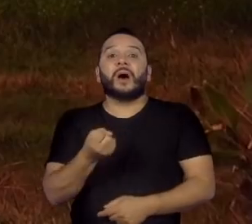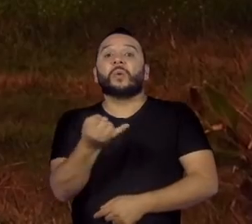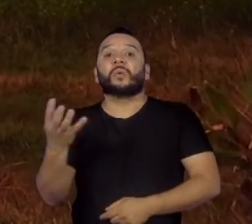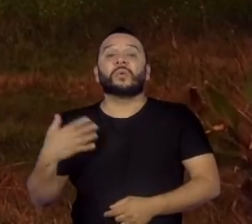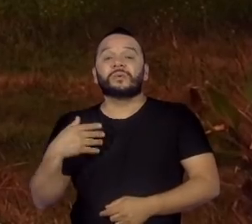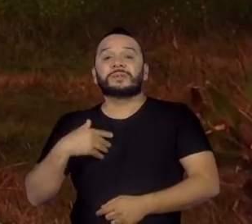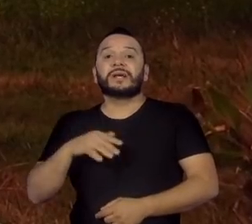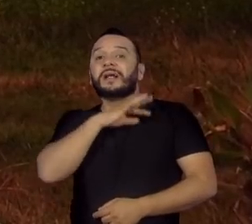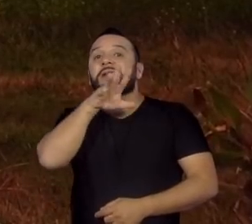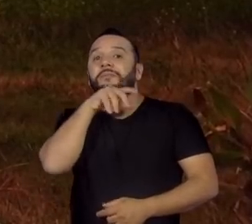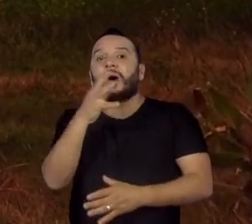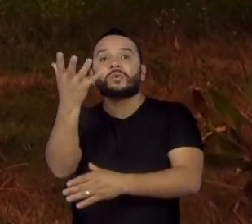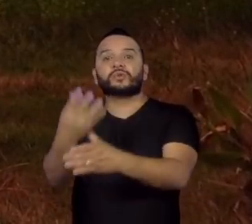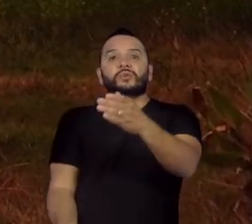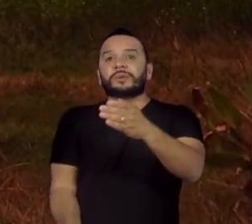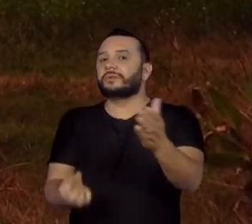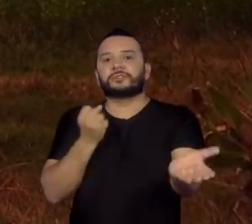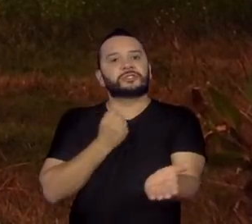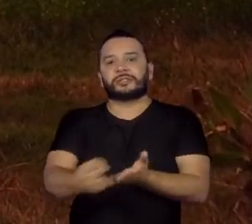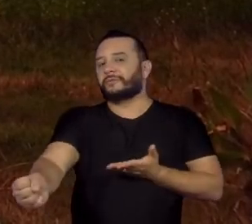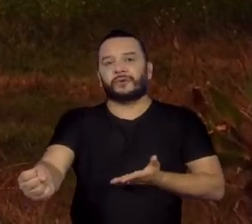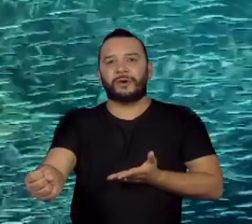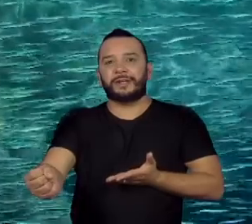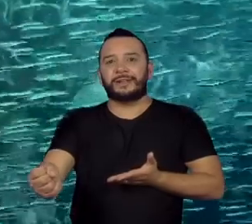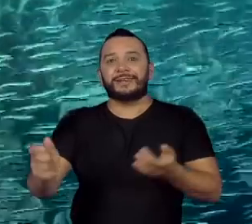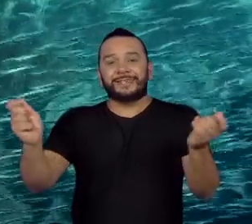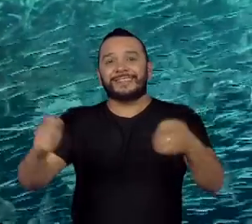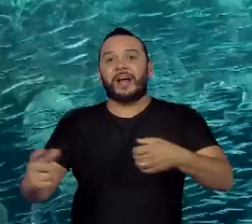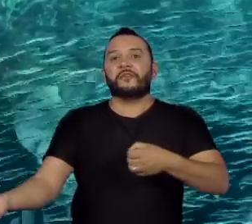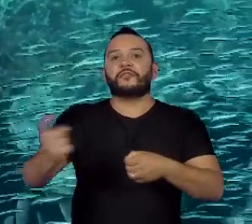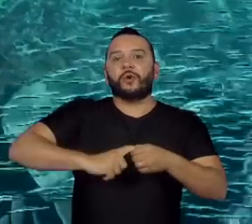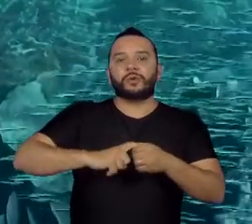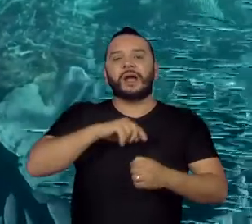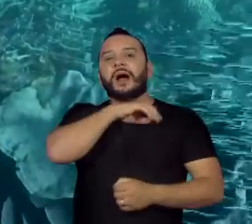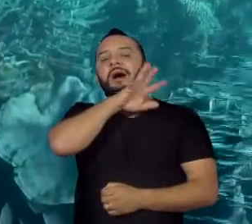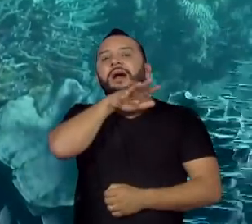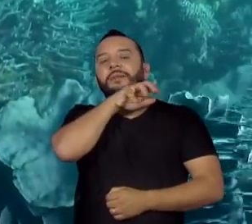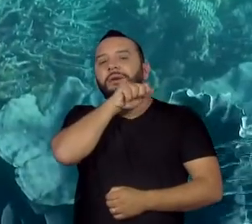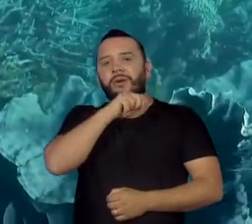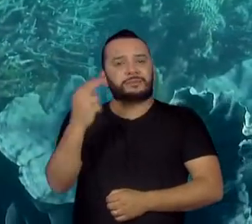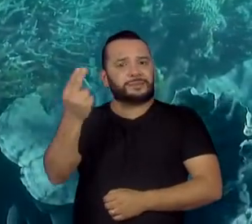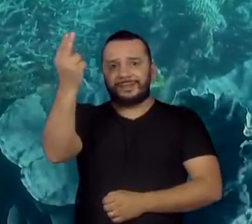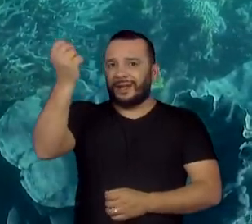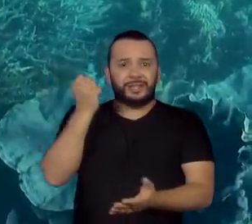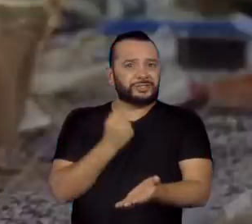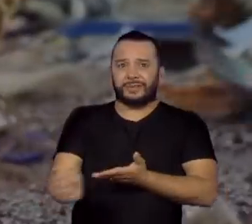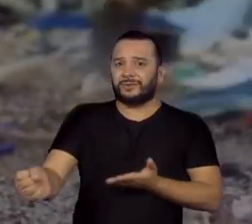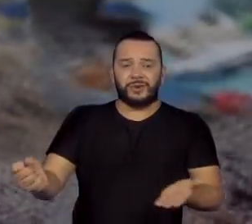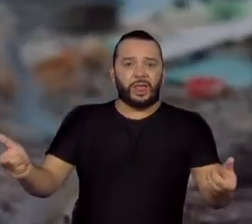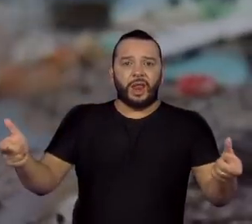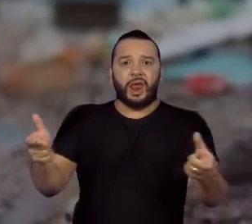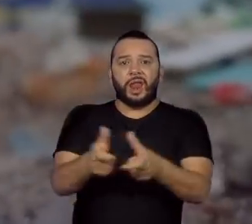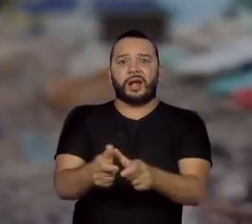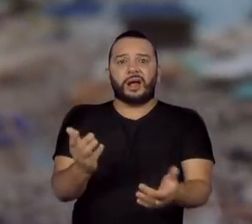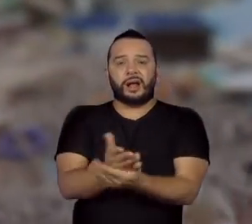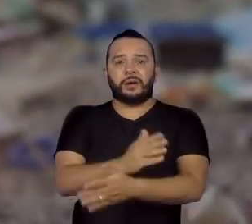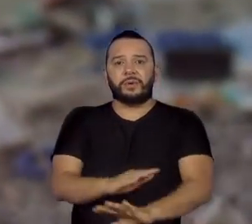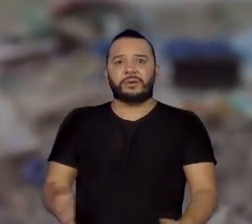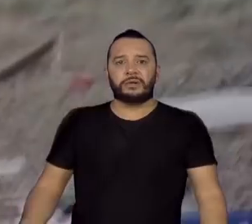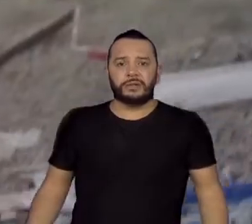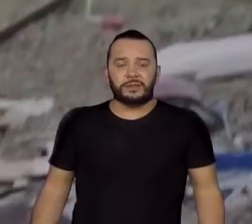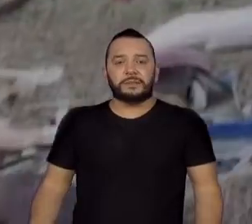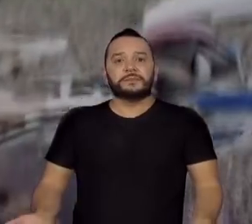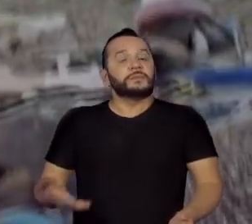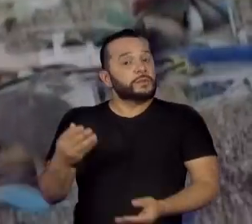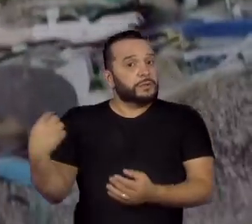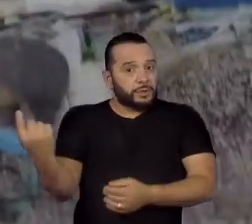de uma espécie é para sempre. Você não vai recuperar aquela espécie. O que a gente pode fazer é diminuir a velocidade com que